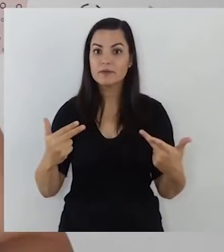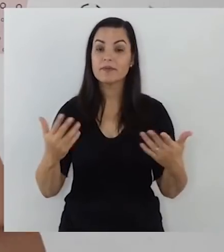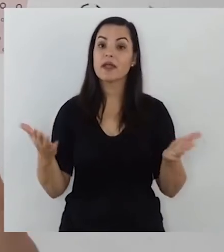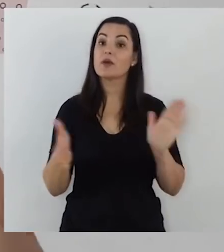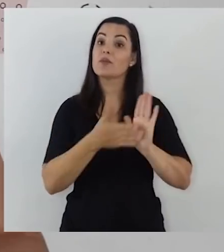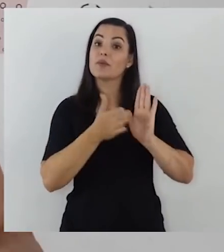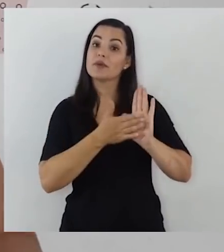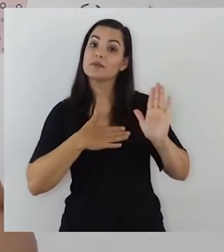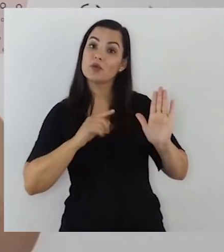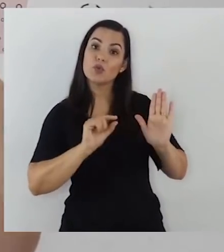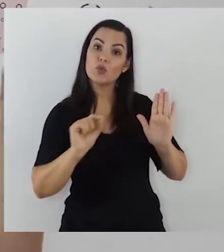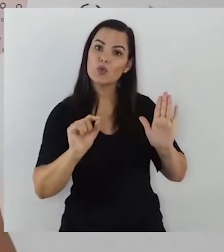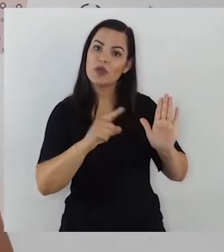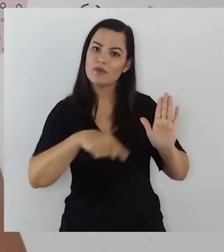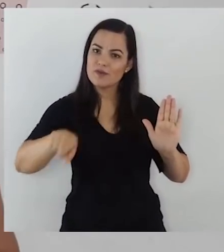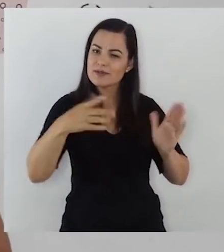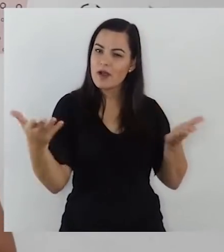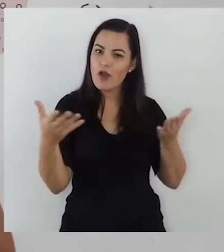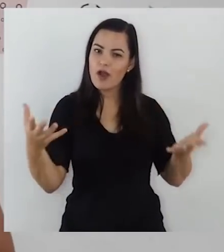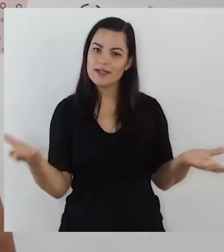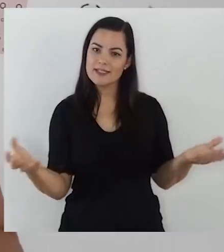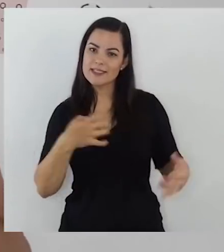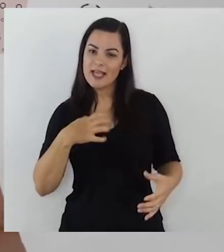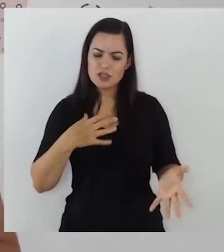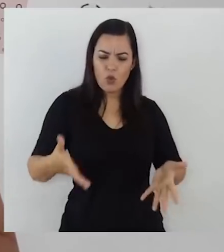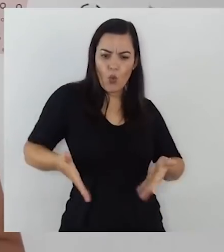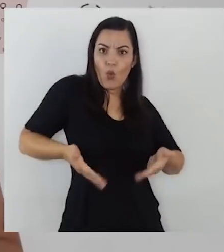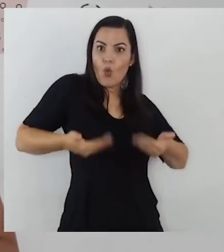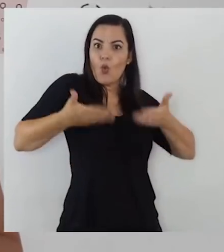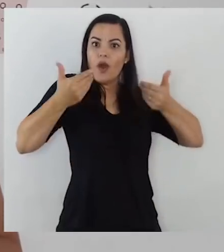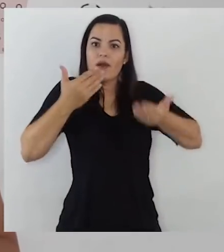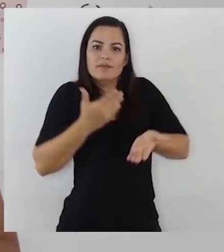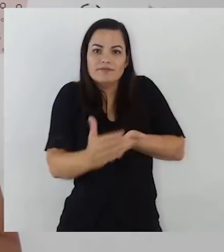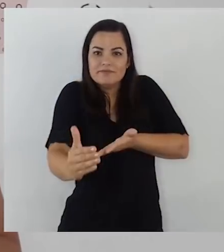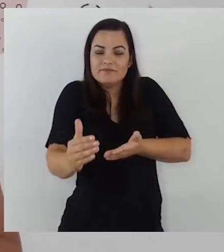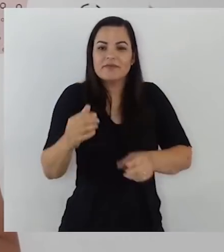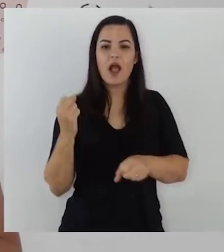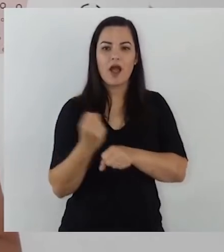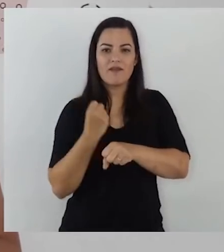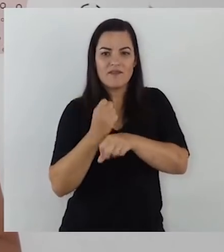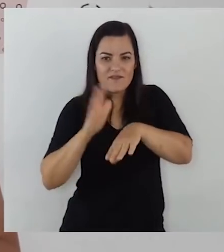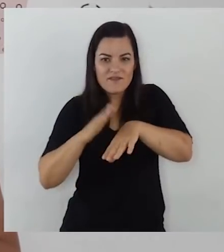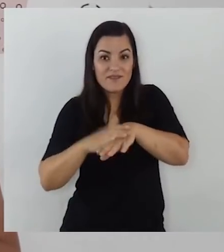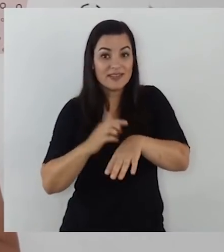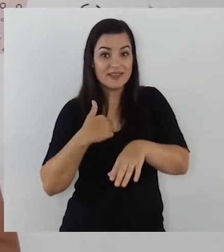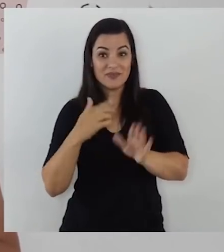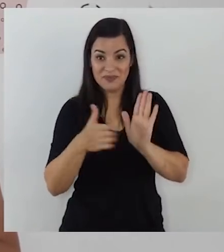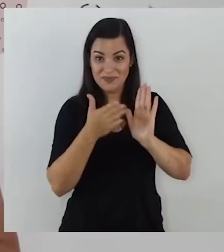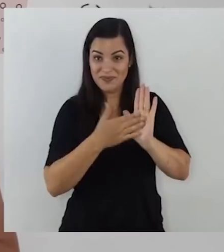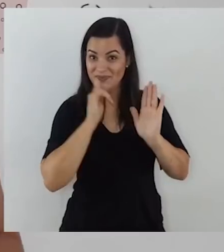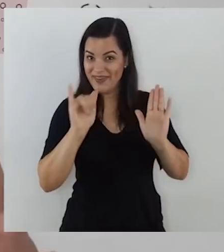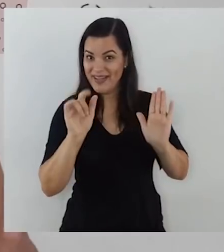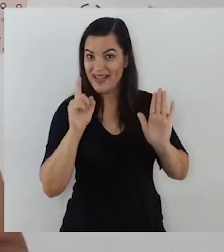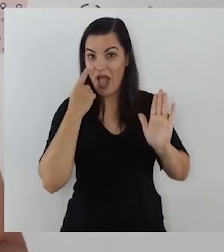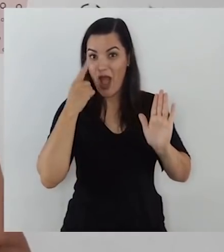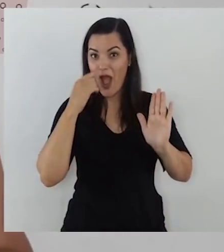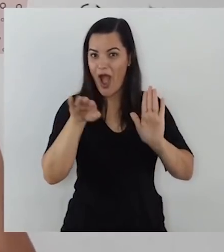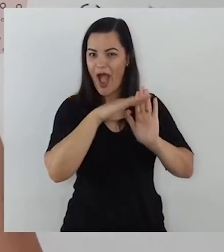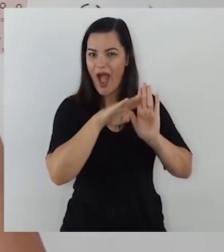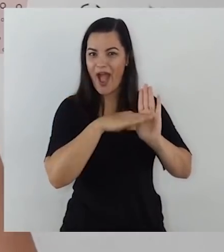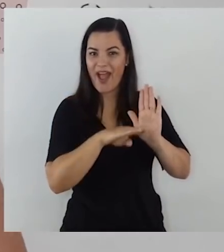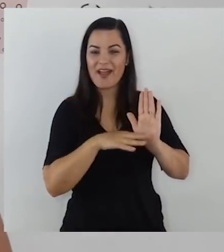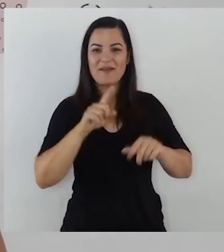agora sintam-se aí totalmente motivados e engajados para construir o que eu vou te propor. Olha